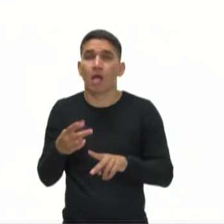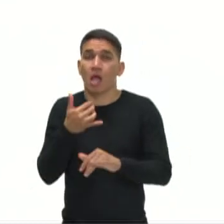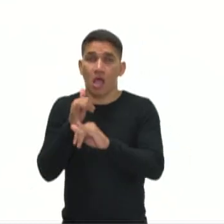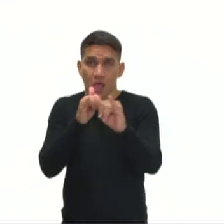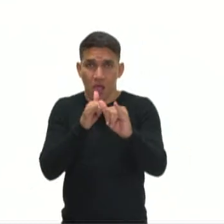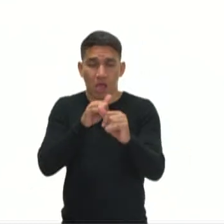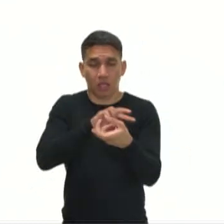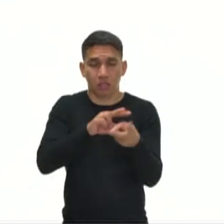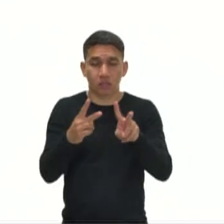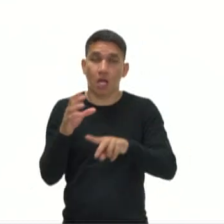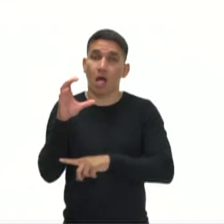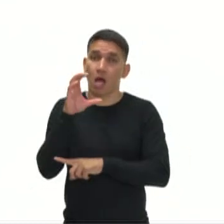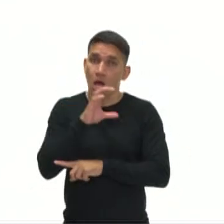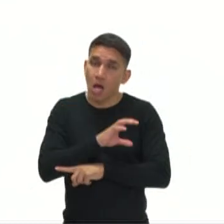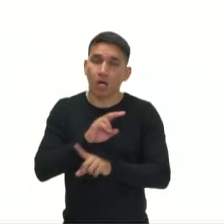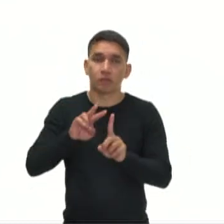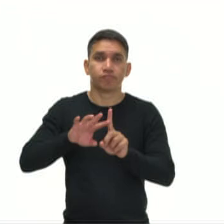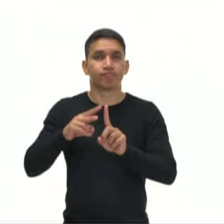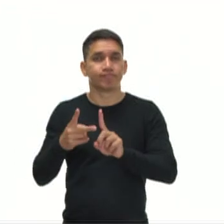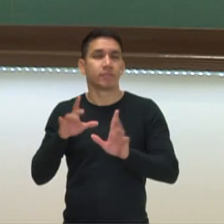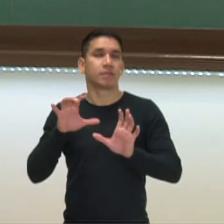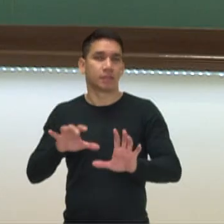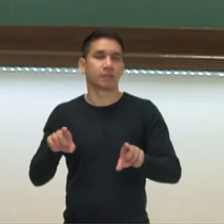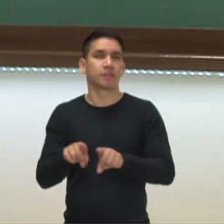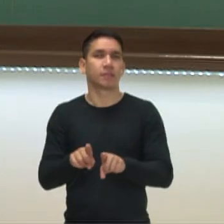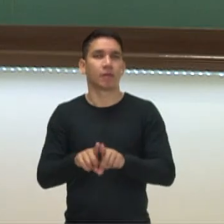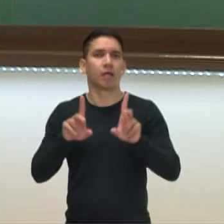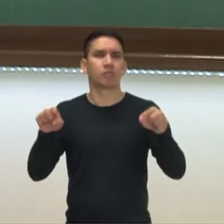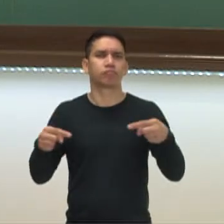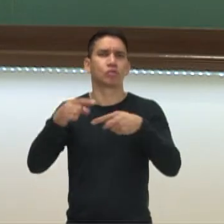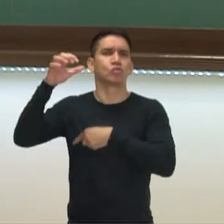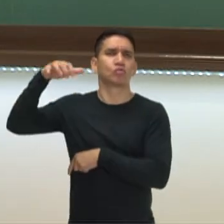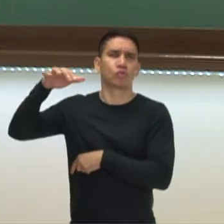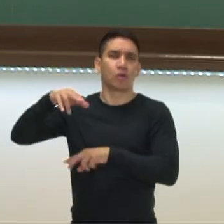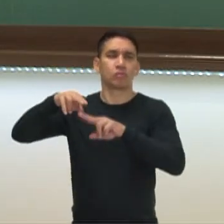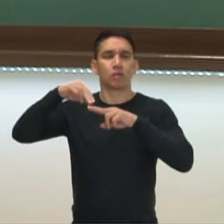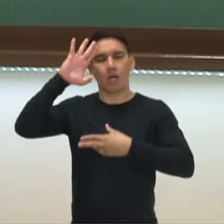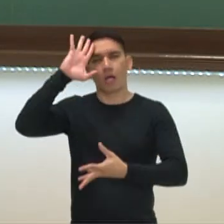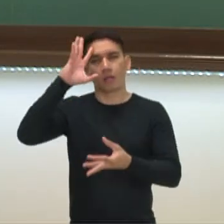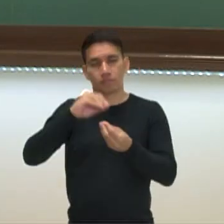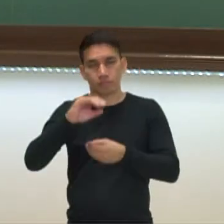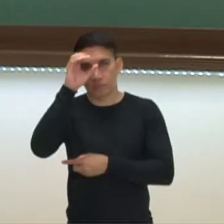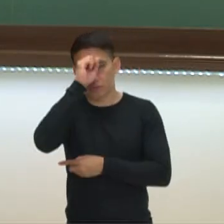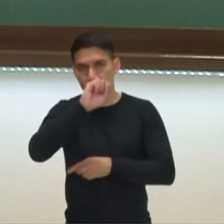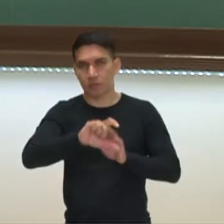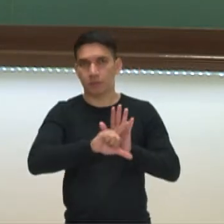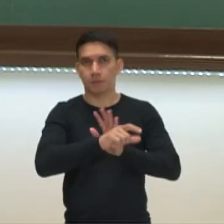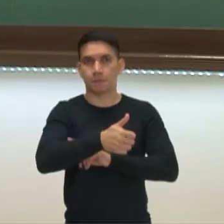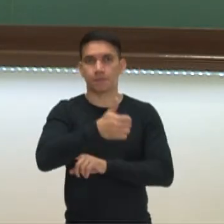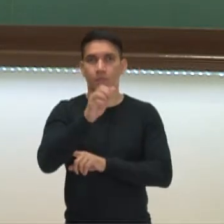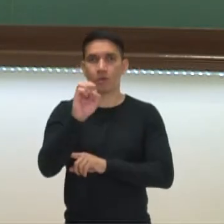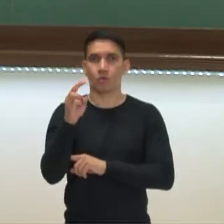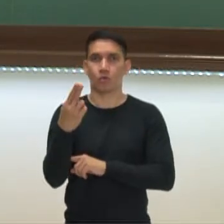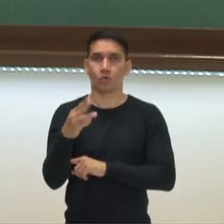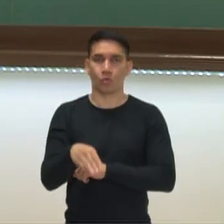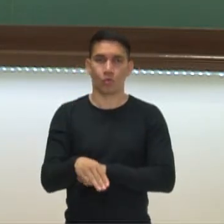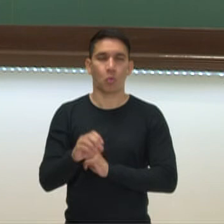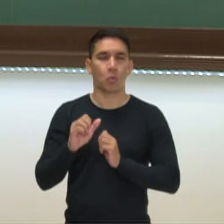chuveiros e lâmpadas incandescentes. E aprendemos a primeira lei de Ohm, que é o URI, né? Beleza, gente?